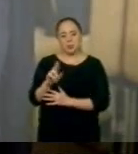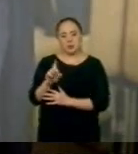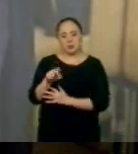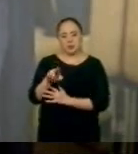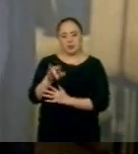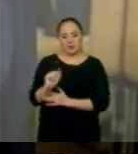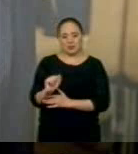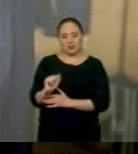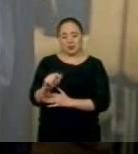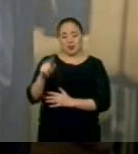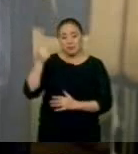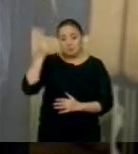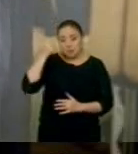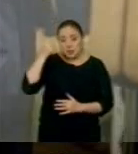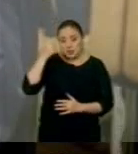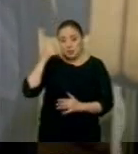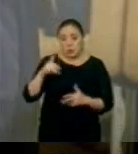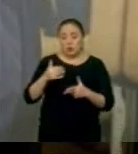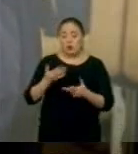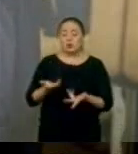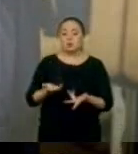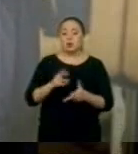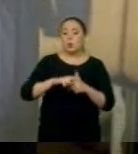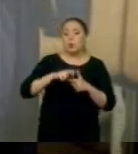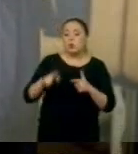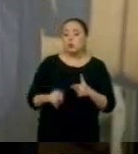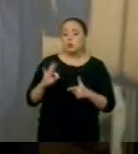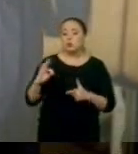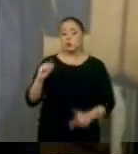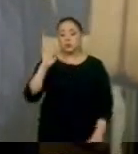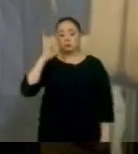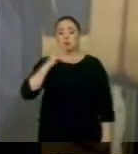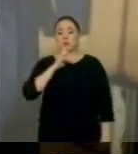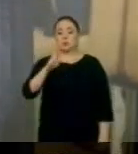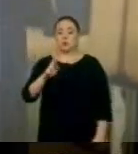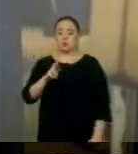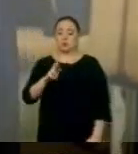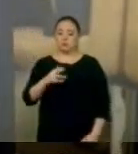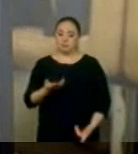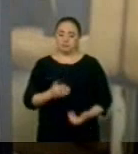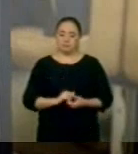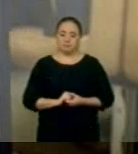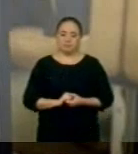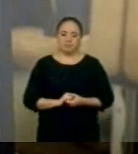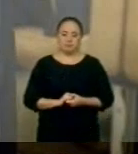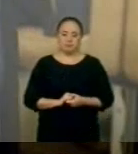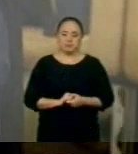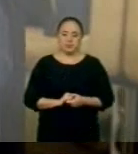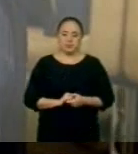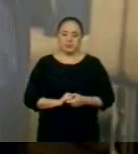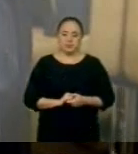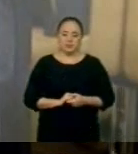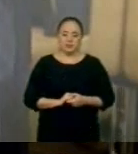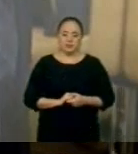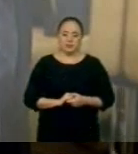pensando nas consequências de todas as decisões tomadas. Por fim, senhora presidente, se me permite, eu faria